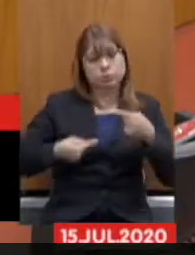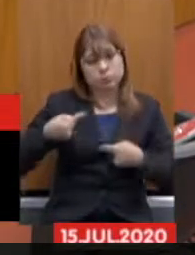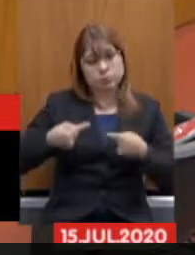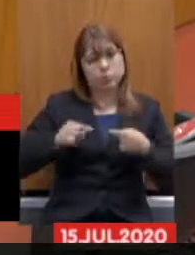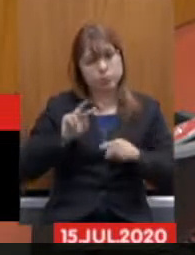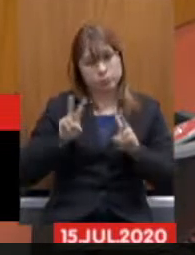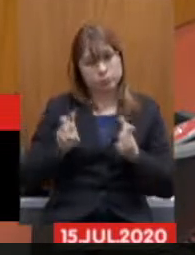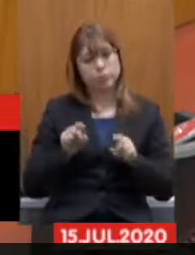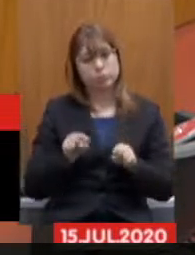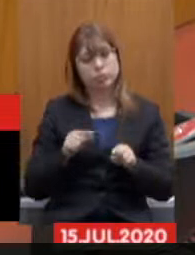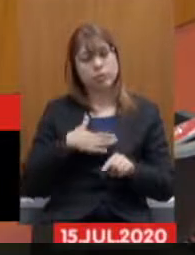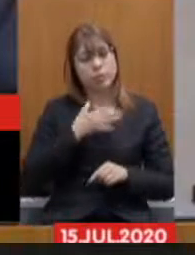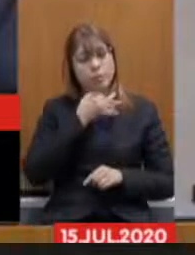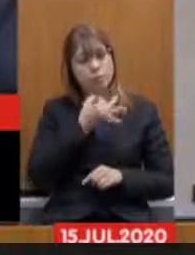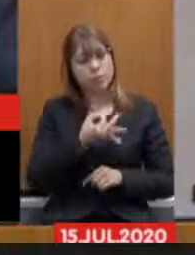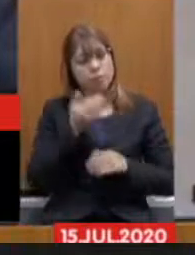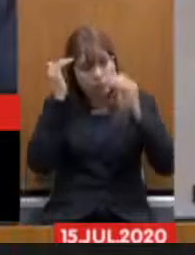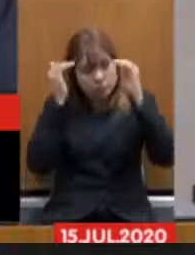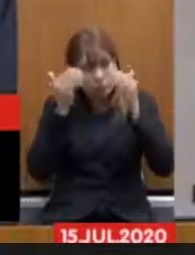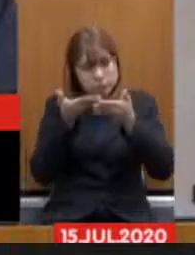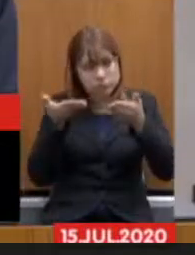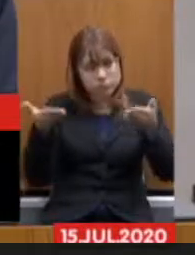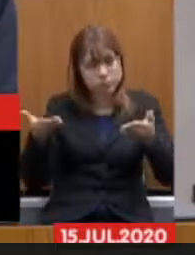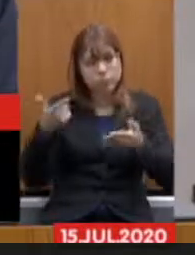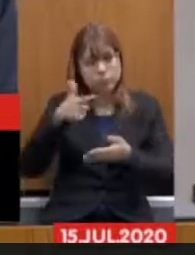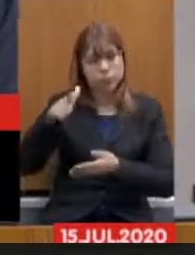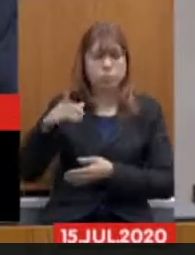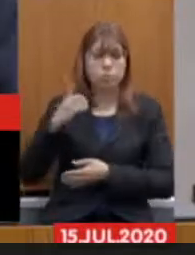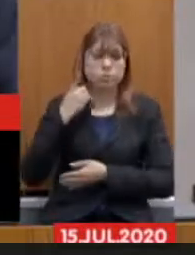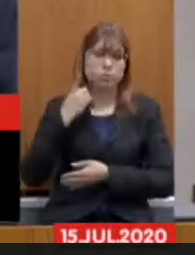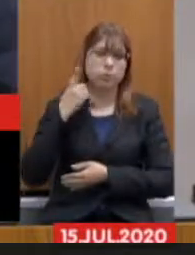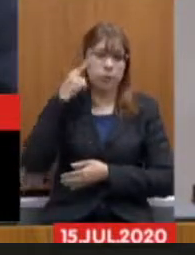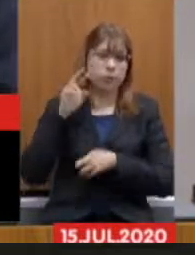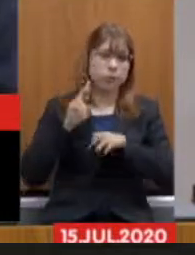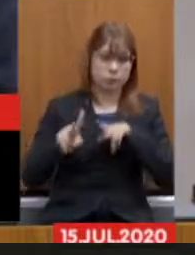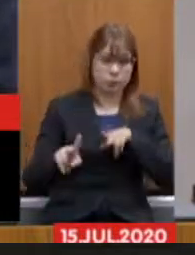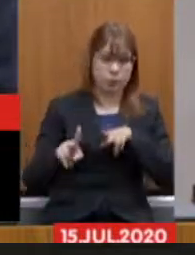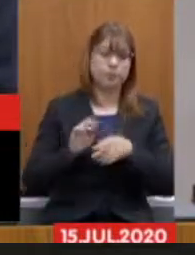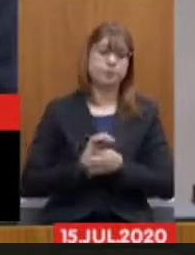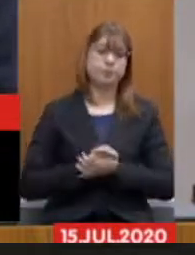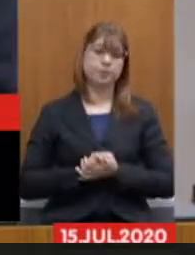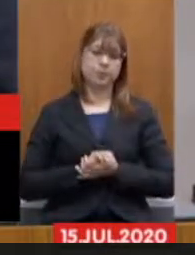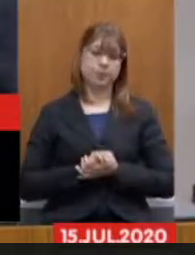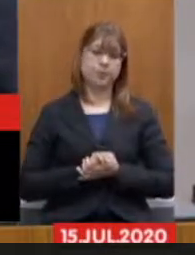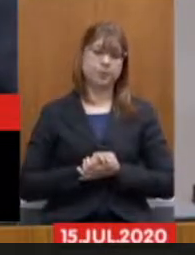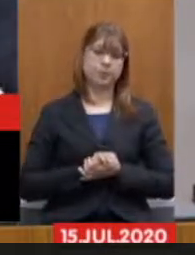essa é a minha opinião respeitando a todos colegas que pensam o contrário